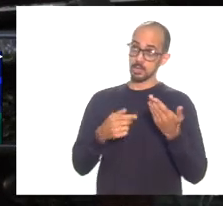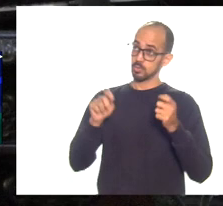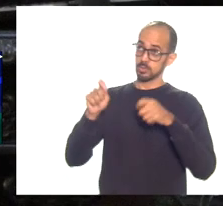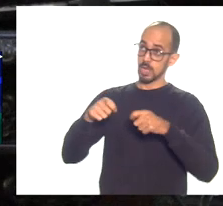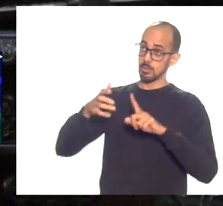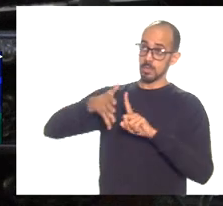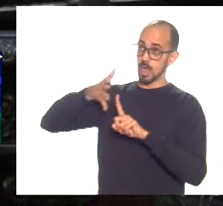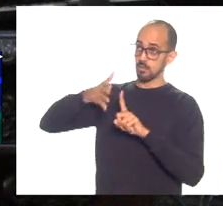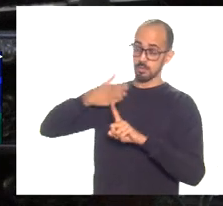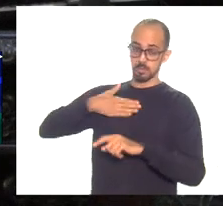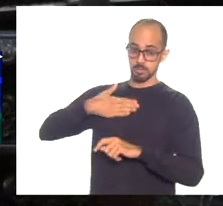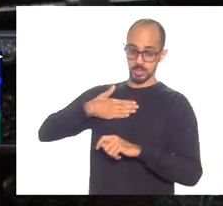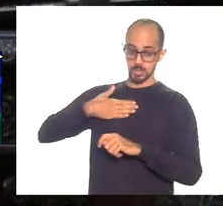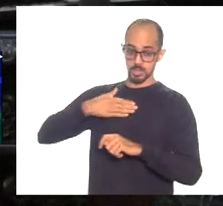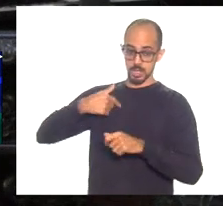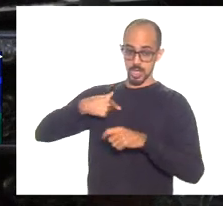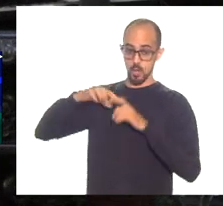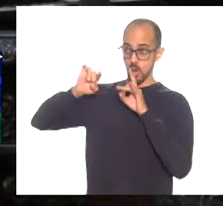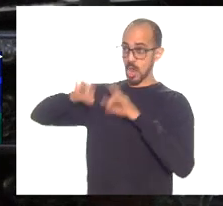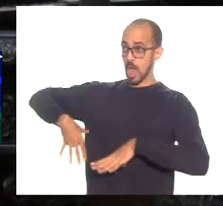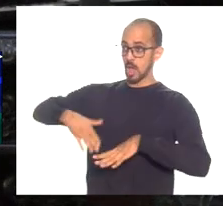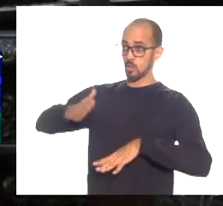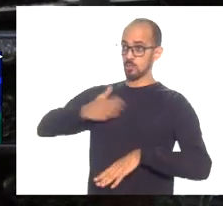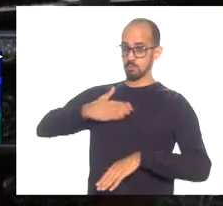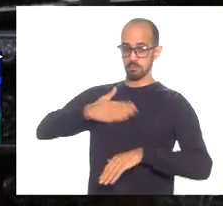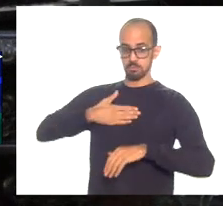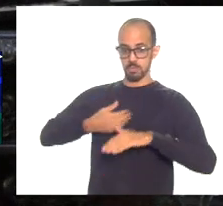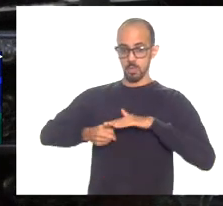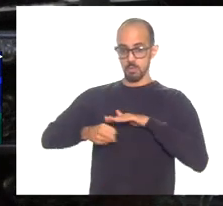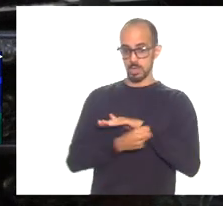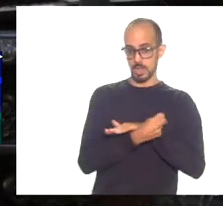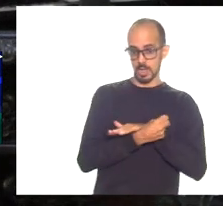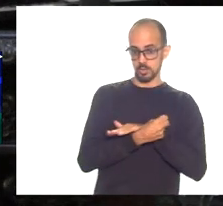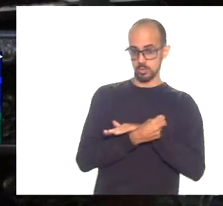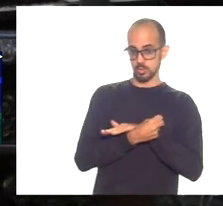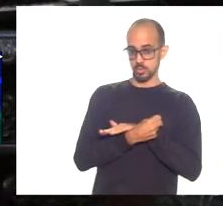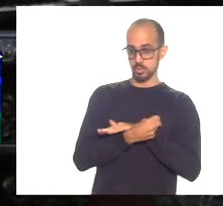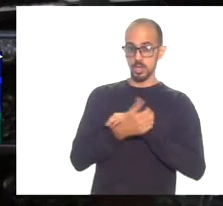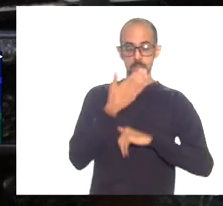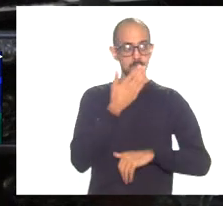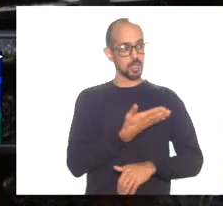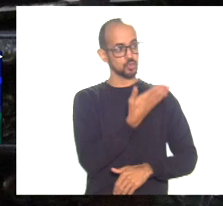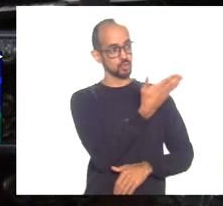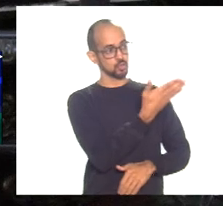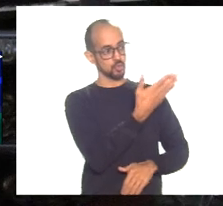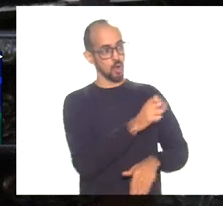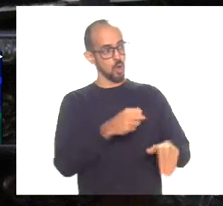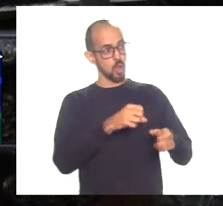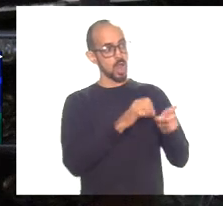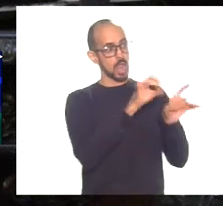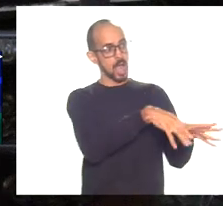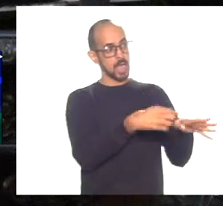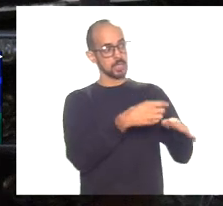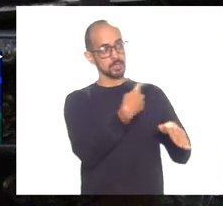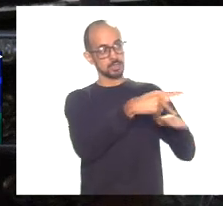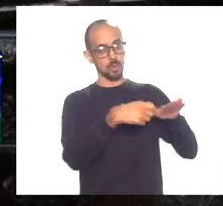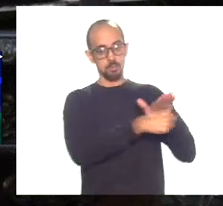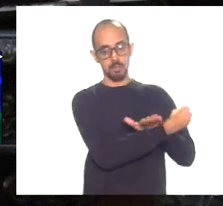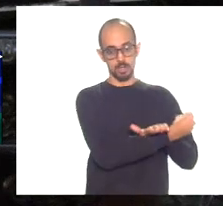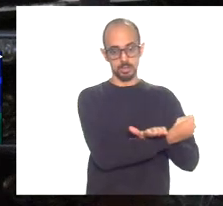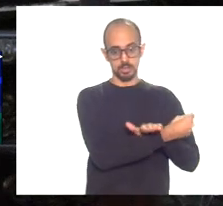eu renuncio ao meu mandato aqui e eu quero que você leia anuncio seu se ele não ameaçou